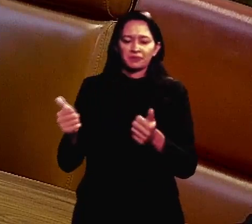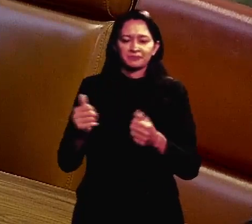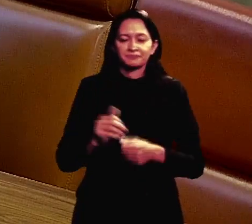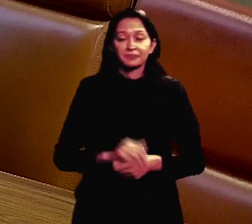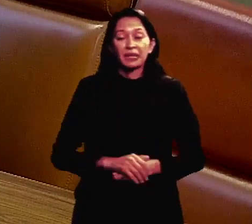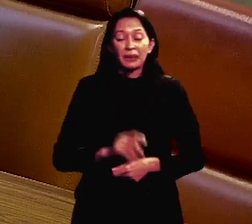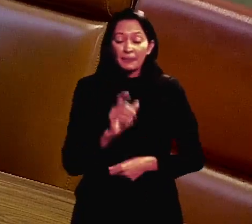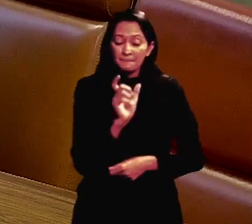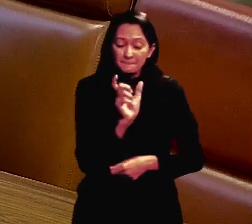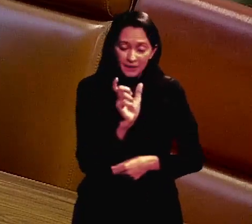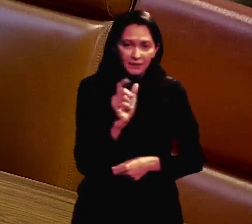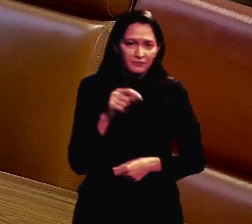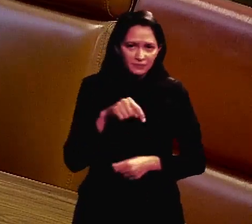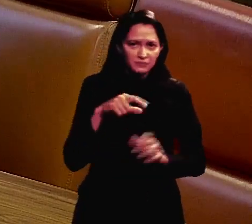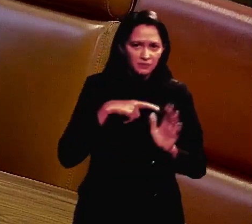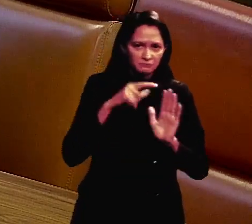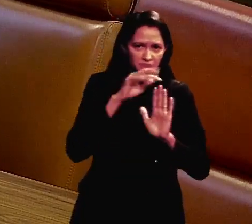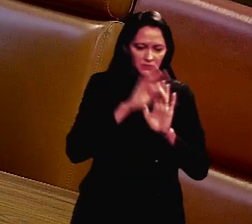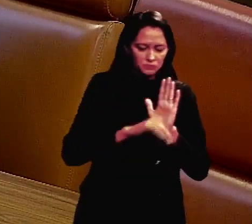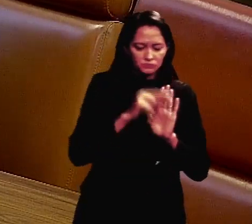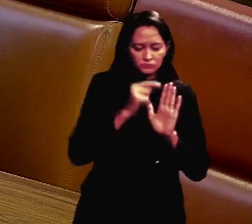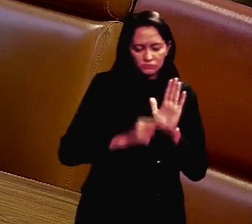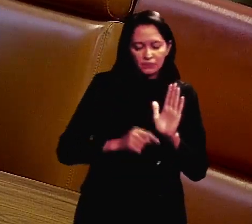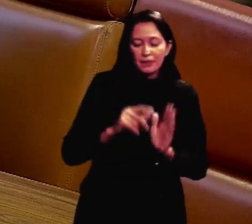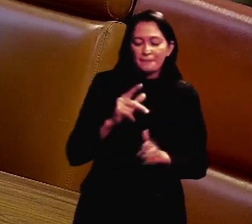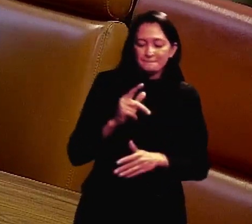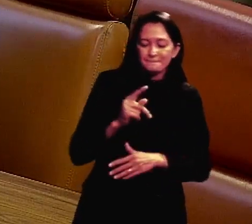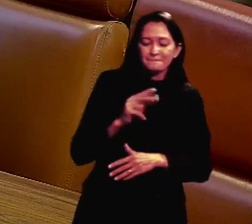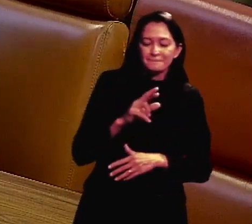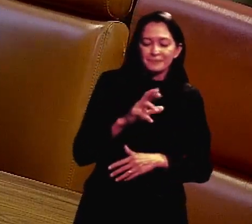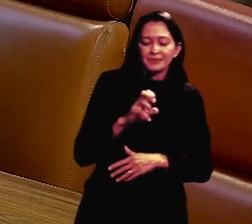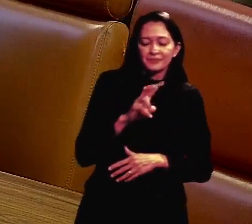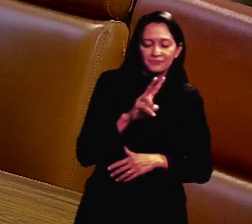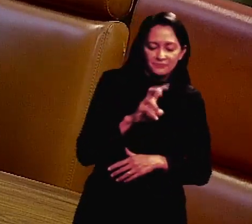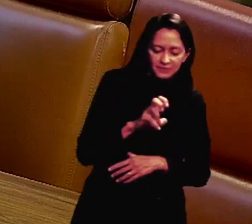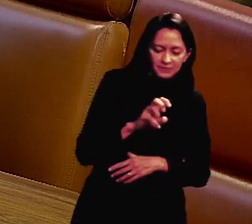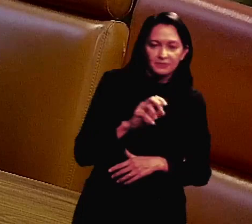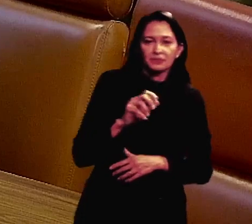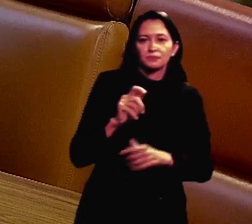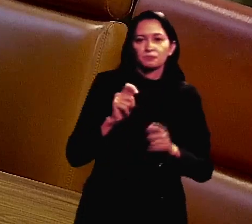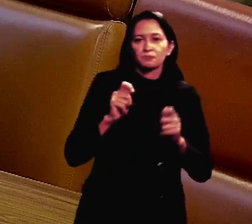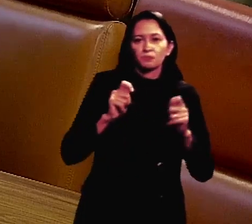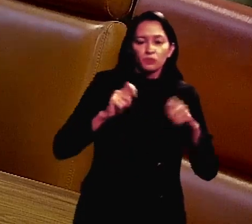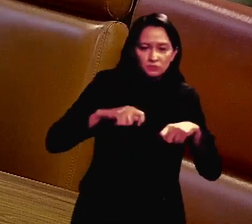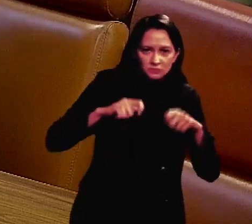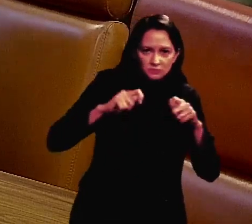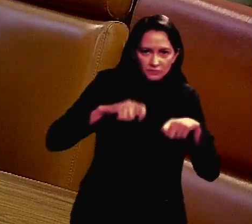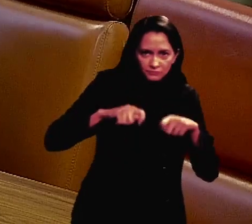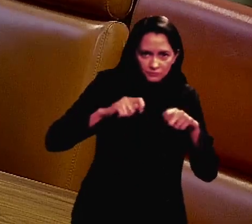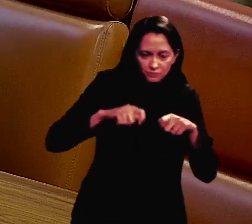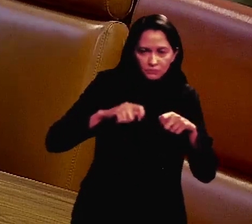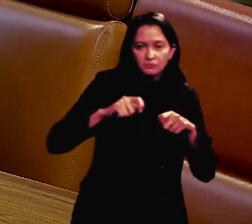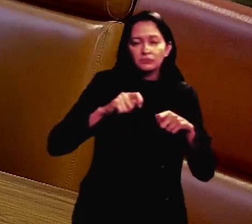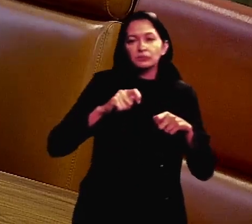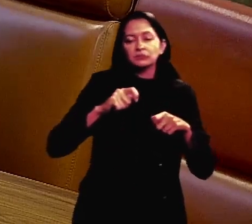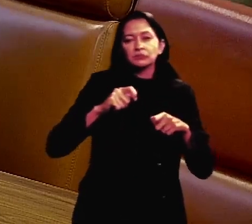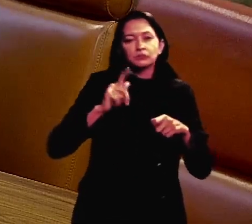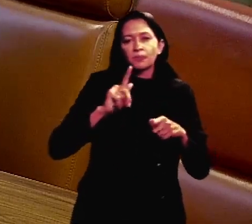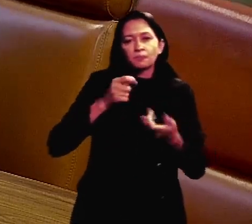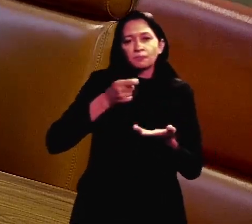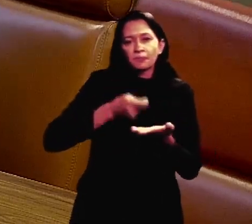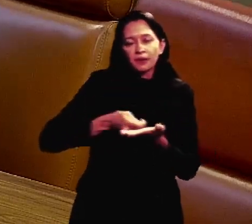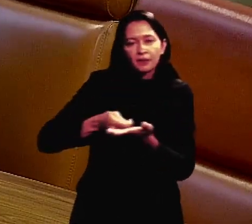Prevê a possibilidade de isenção de ISS